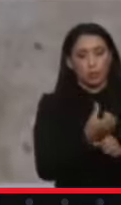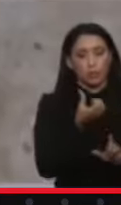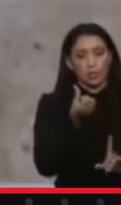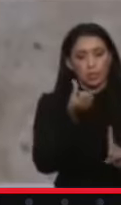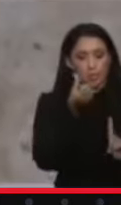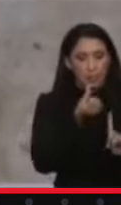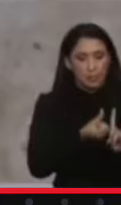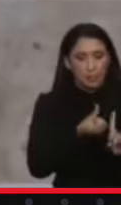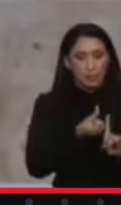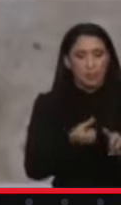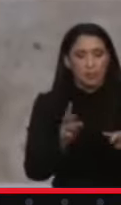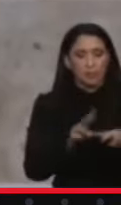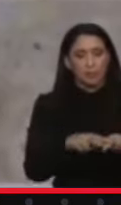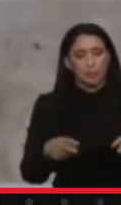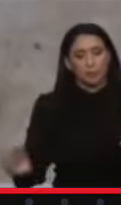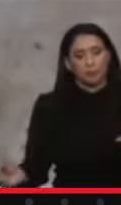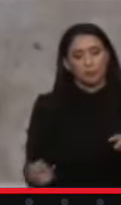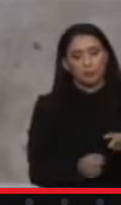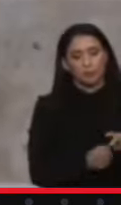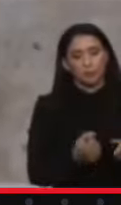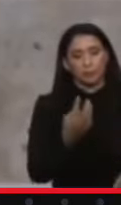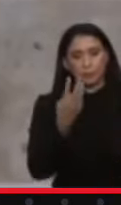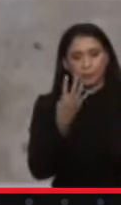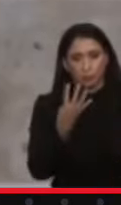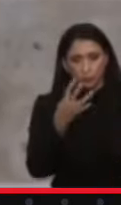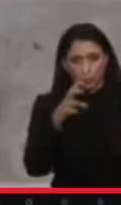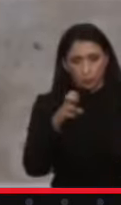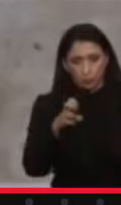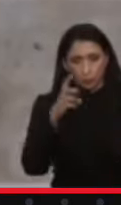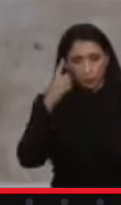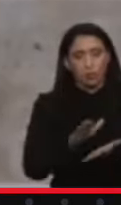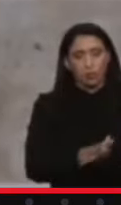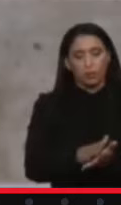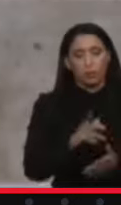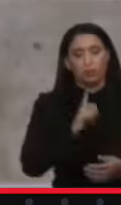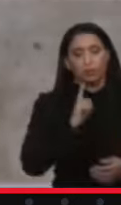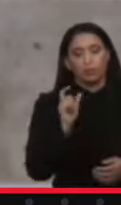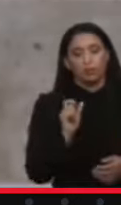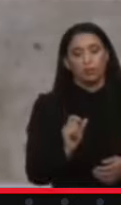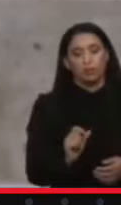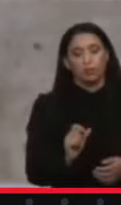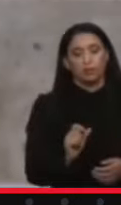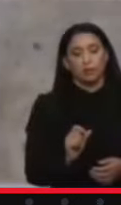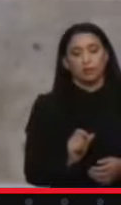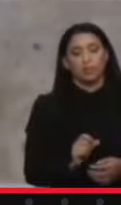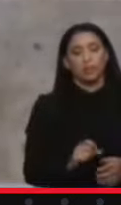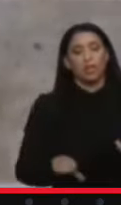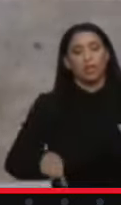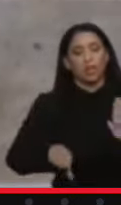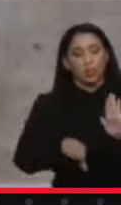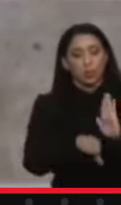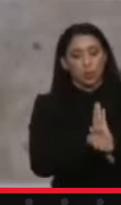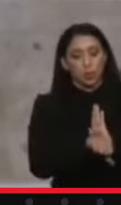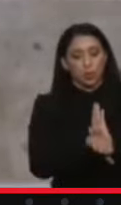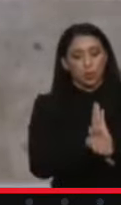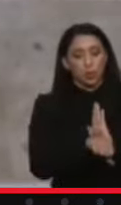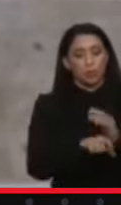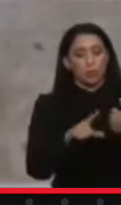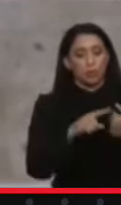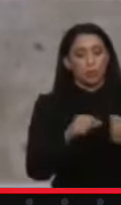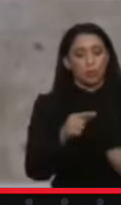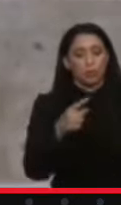4 anos e 6 meses de reclusão e 45 dias multa, e pela prática do crime previsto no